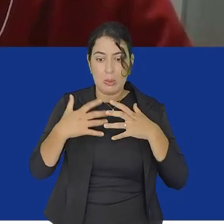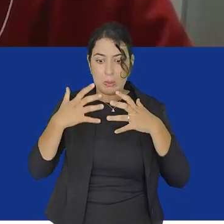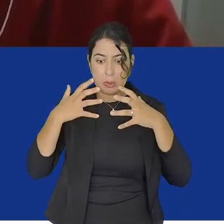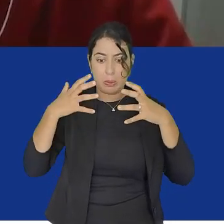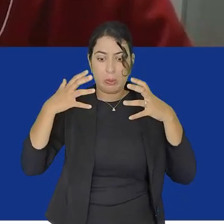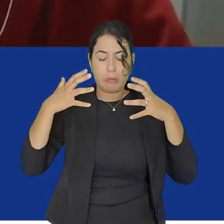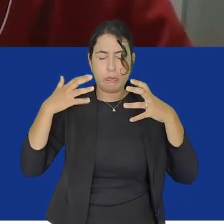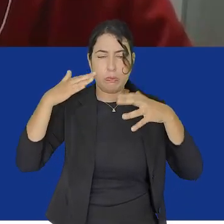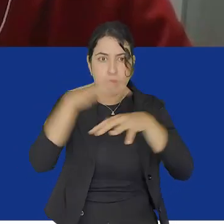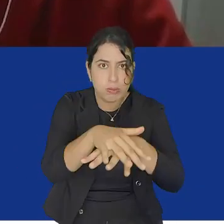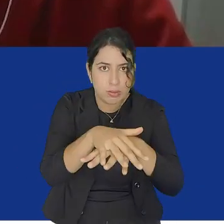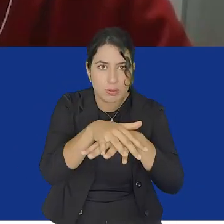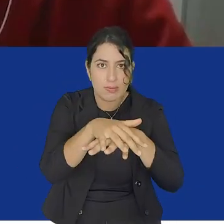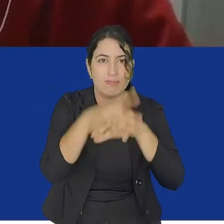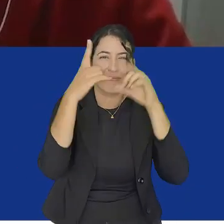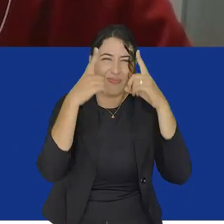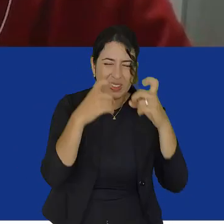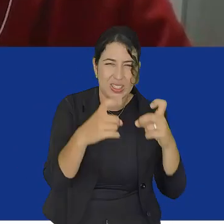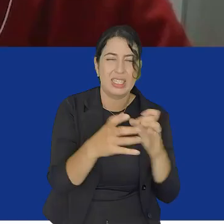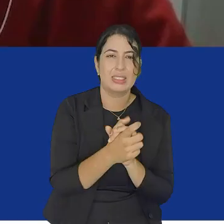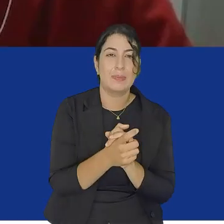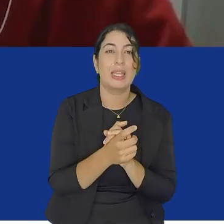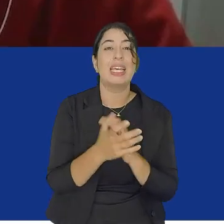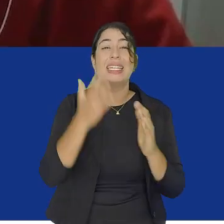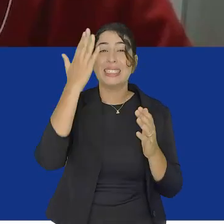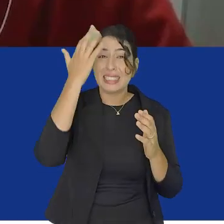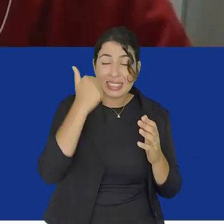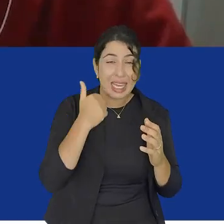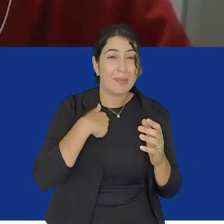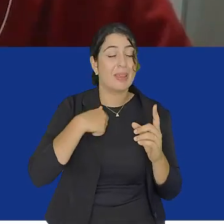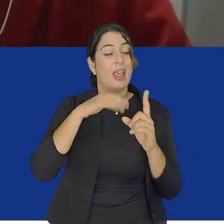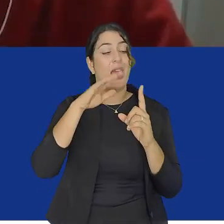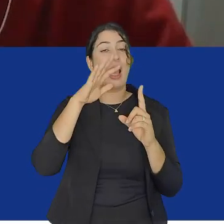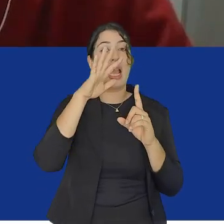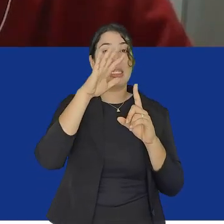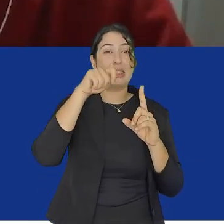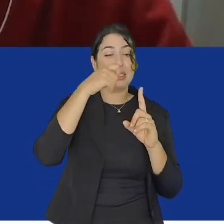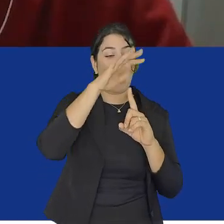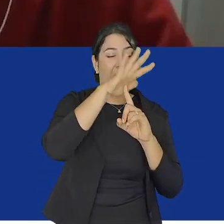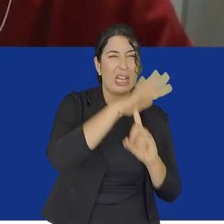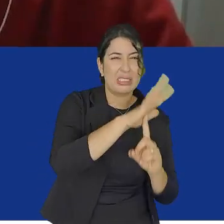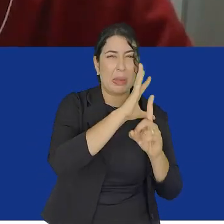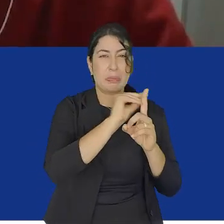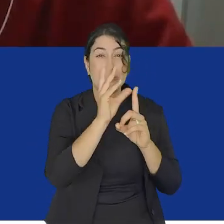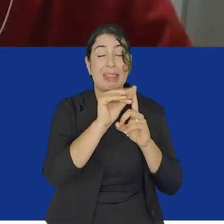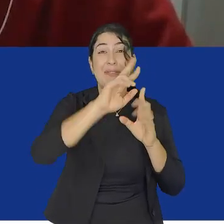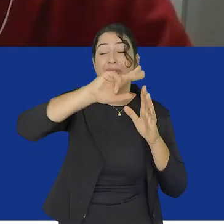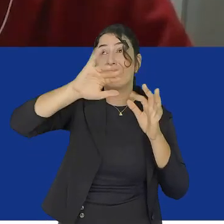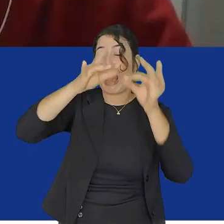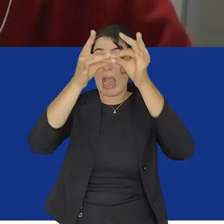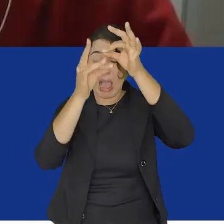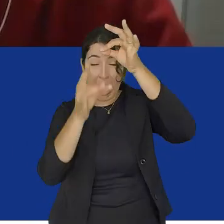tem vários tipos de assédio. Todos nós precisamos ser vigilantes, porque somos